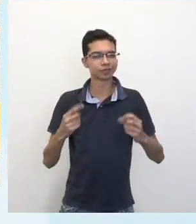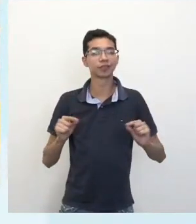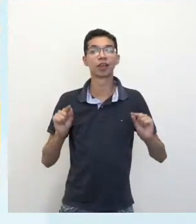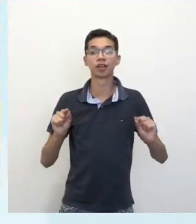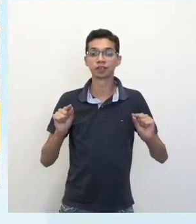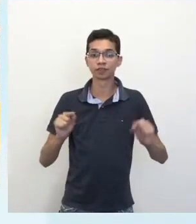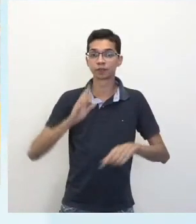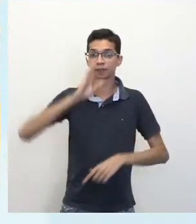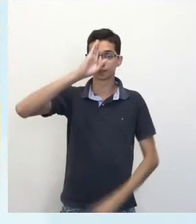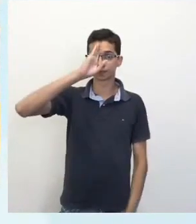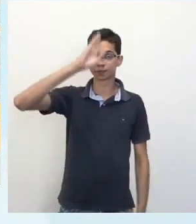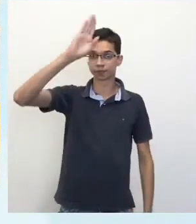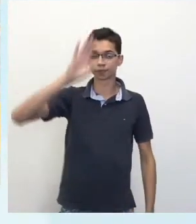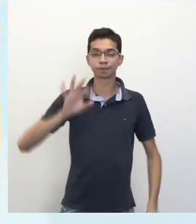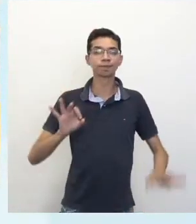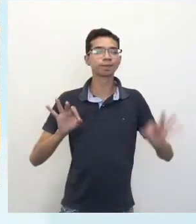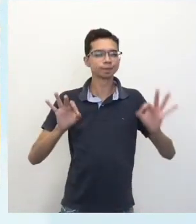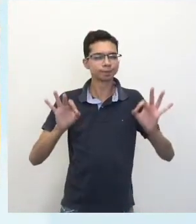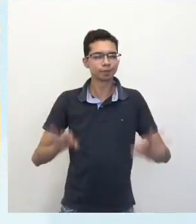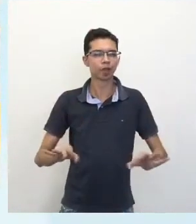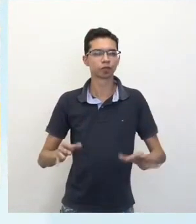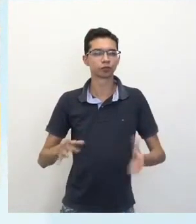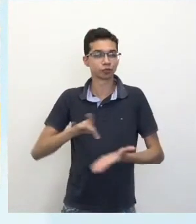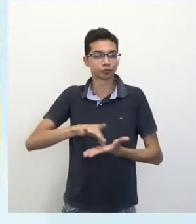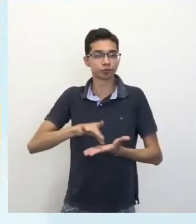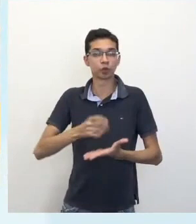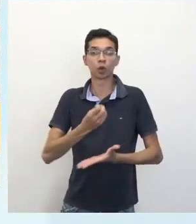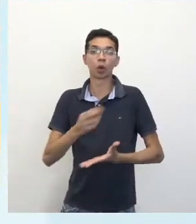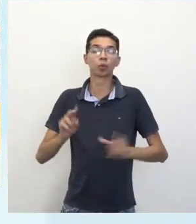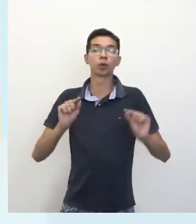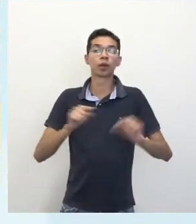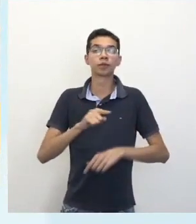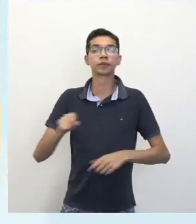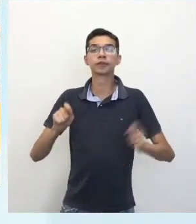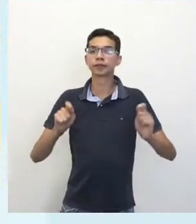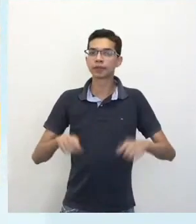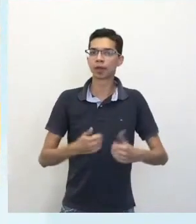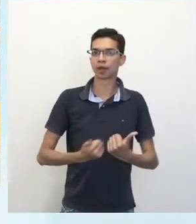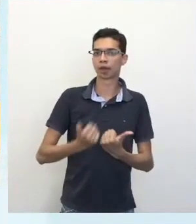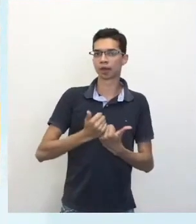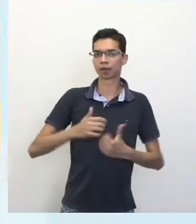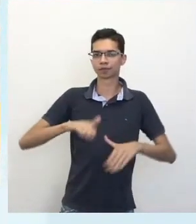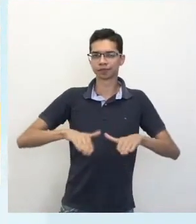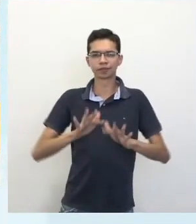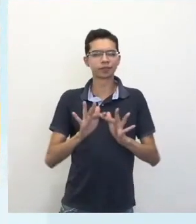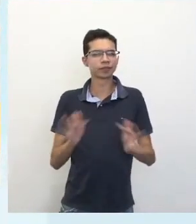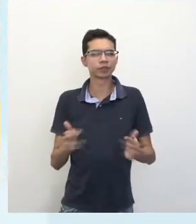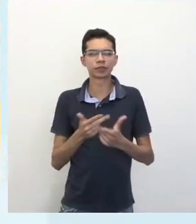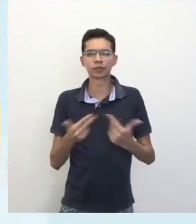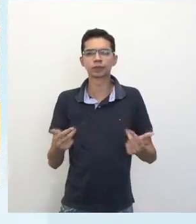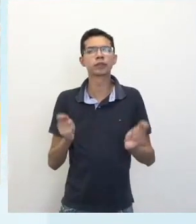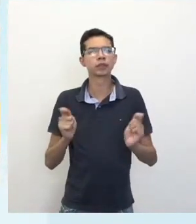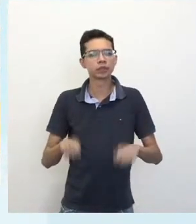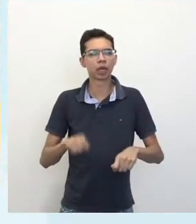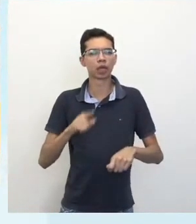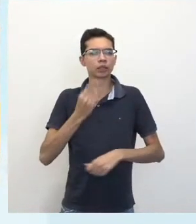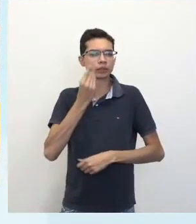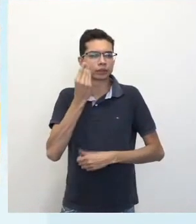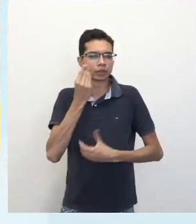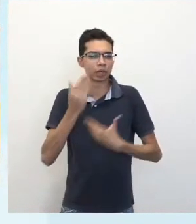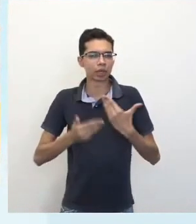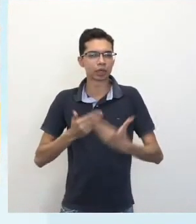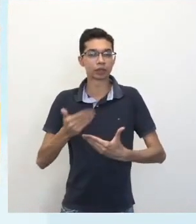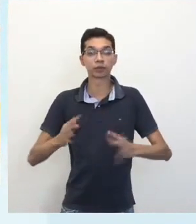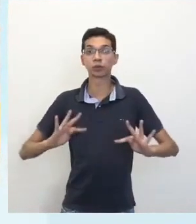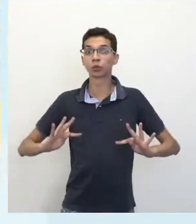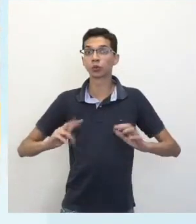aquela relevância mesmo, real, ou aquilo que a gente pode suprimir, substituir por uma coisa mais simples, enfim, né? Tudo tem que